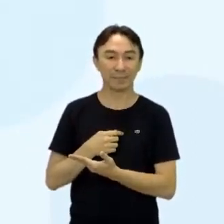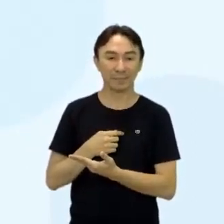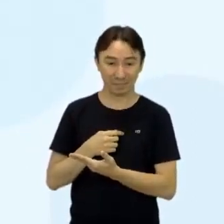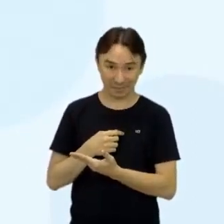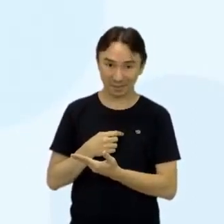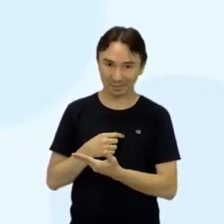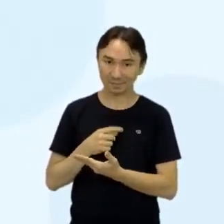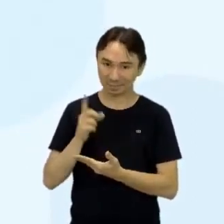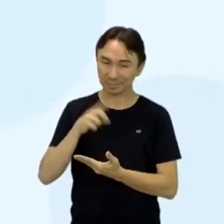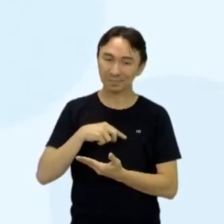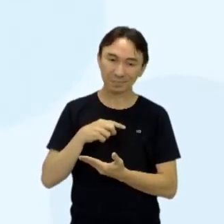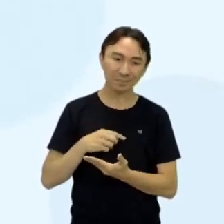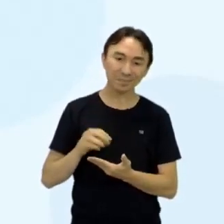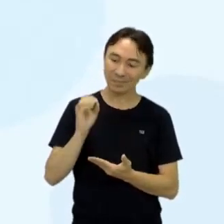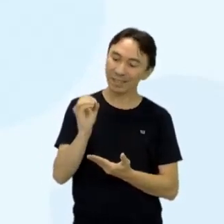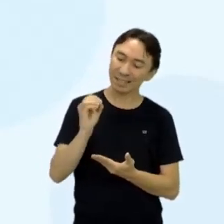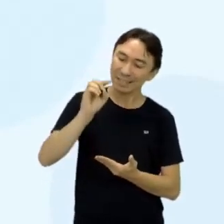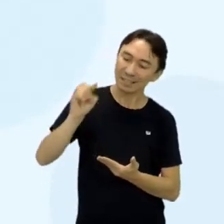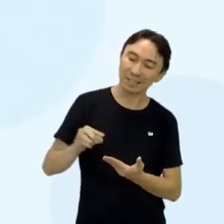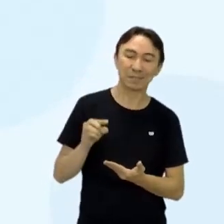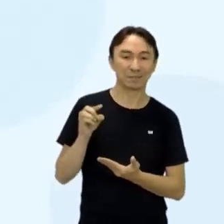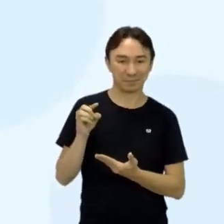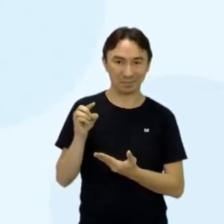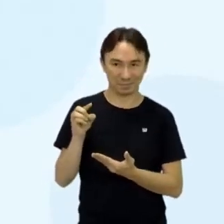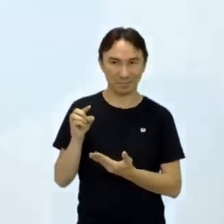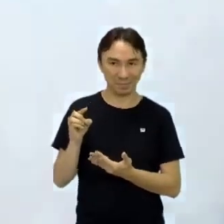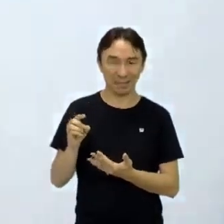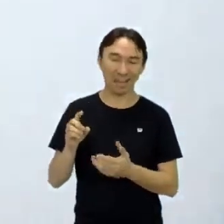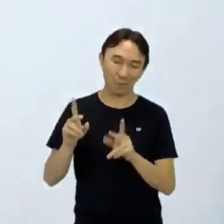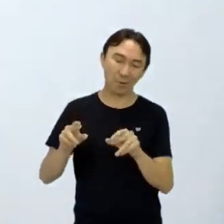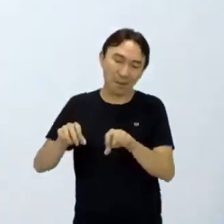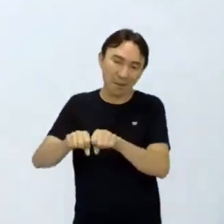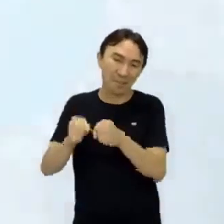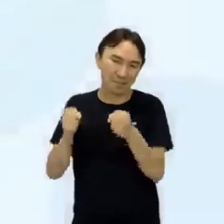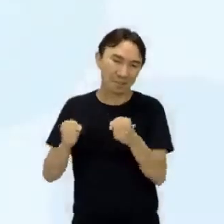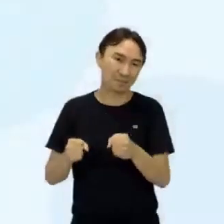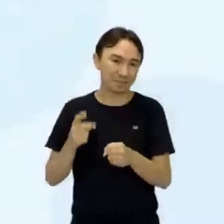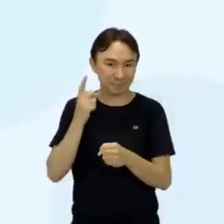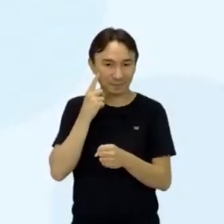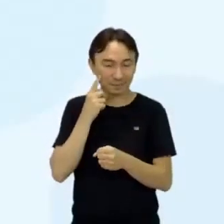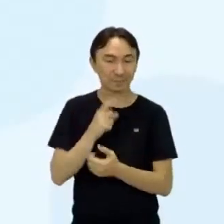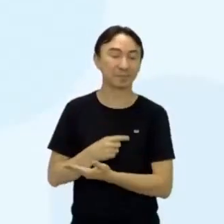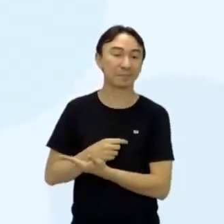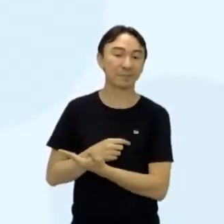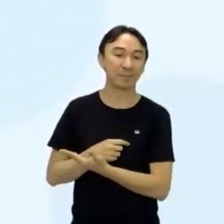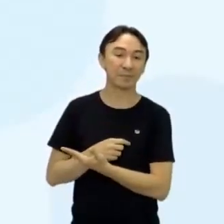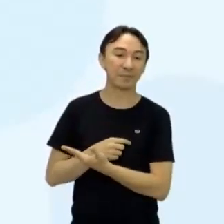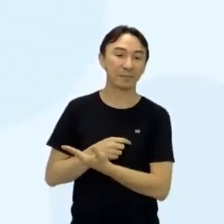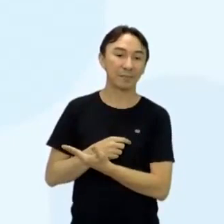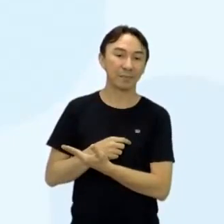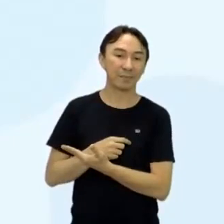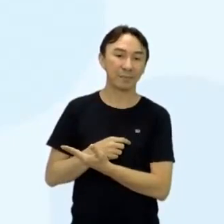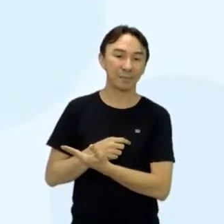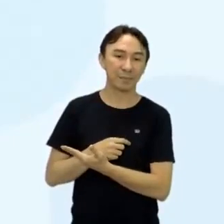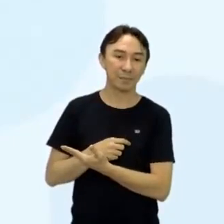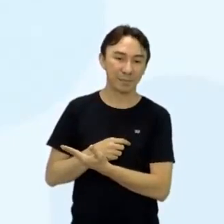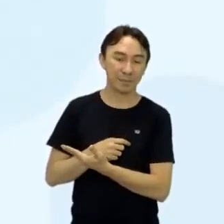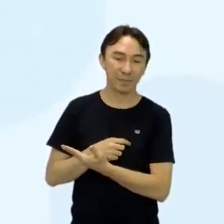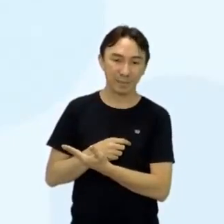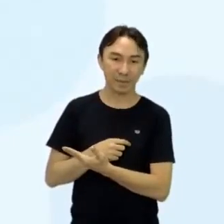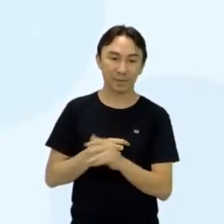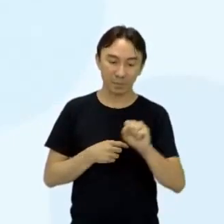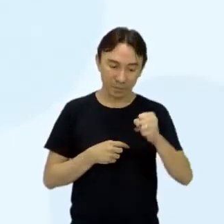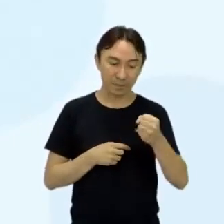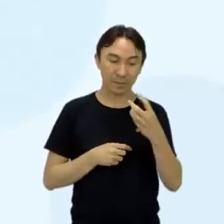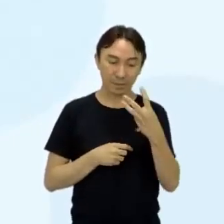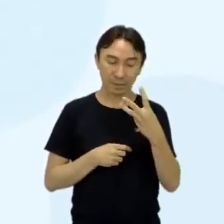decimais são chamados de quebrados, né? 300 não cabe inteiro, vai caber alguns pedaços, tá certo? Então, você põe um zerinho lá para